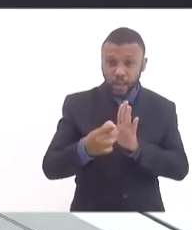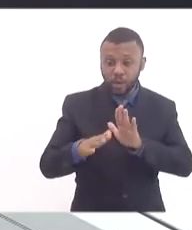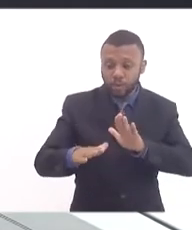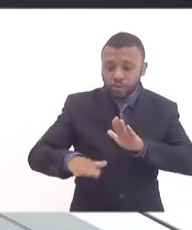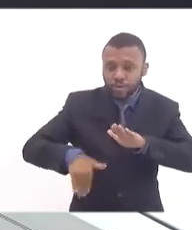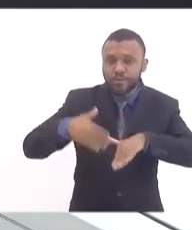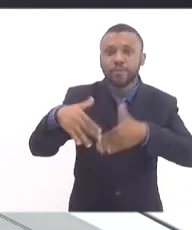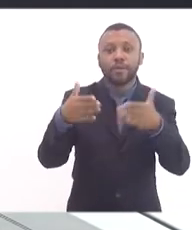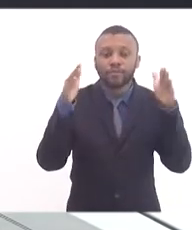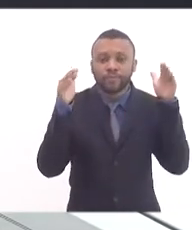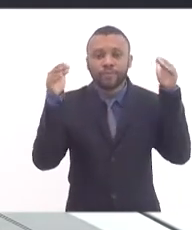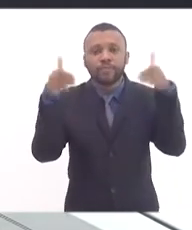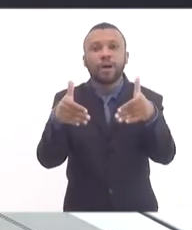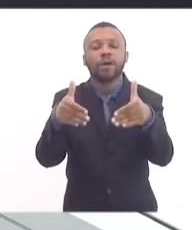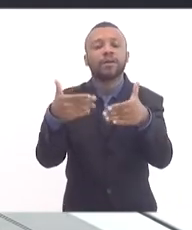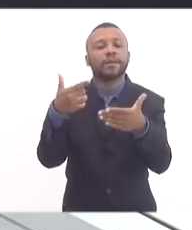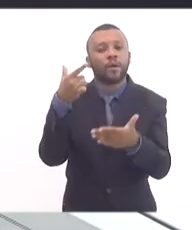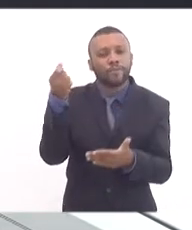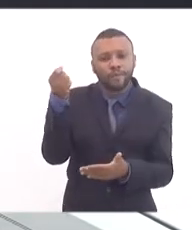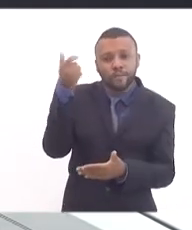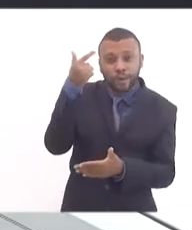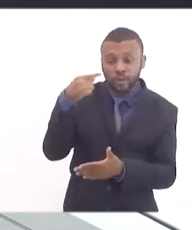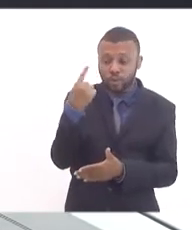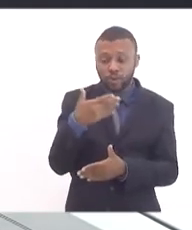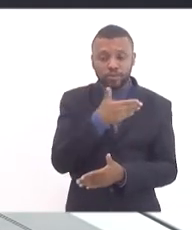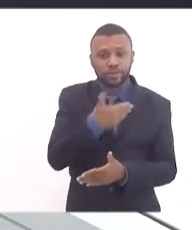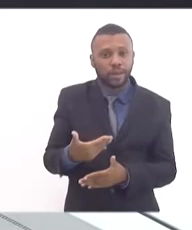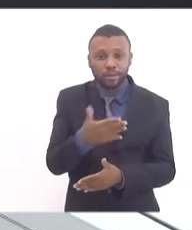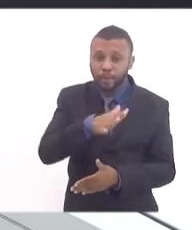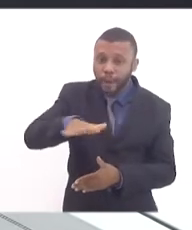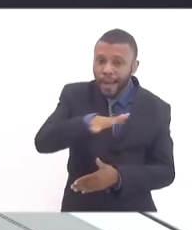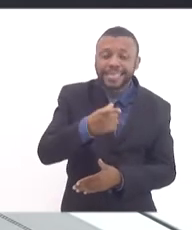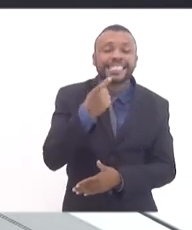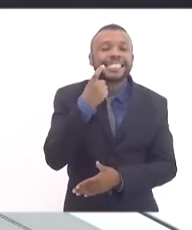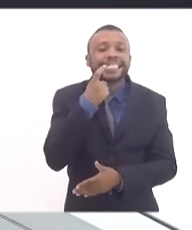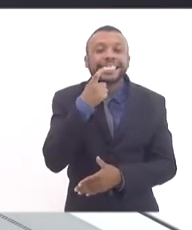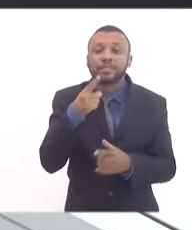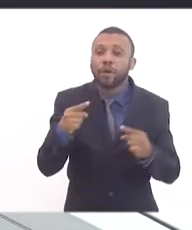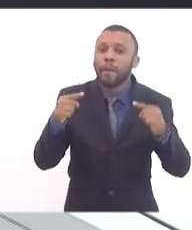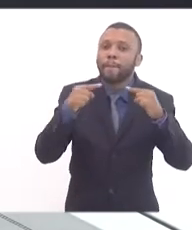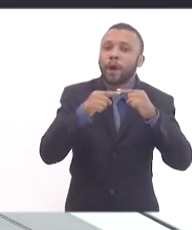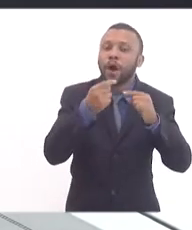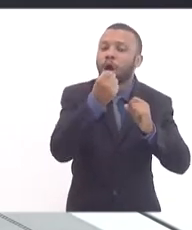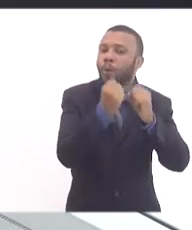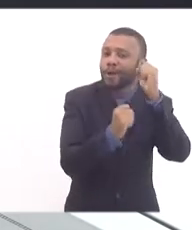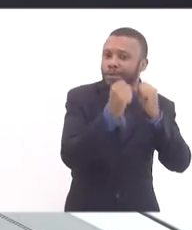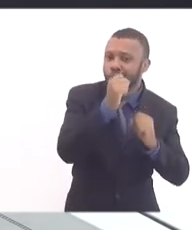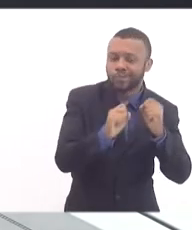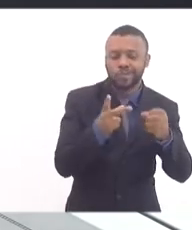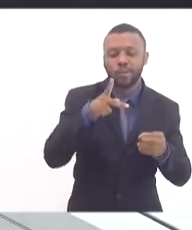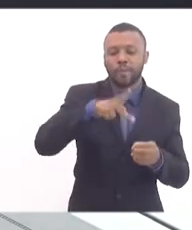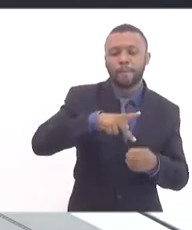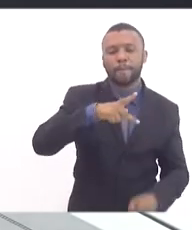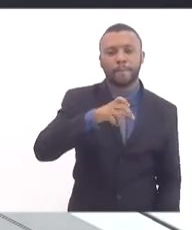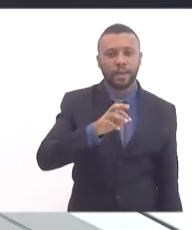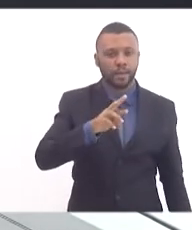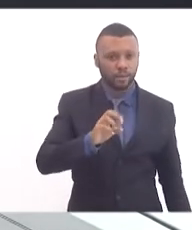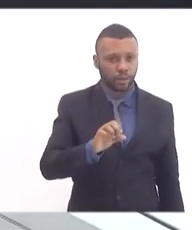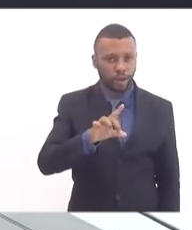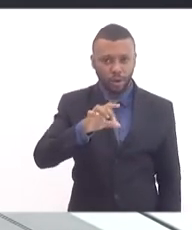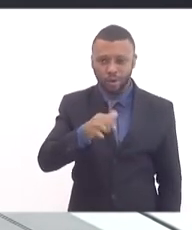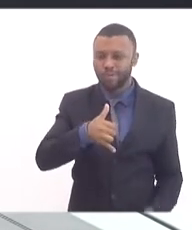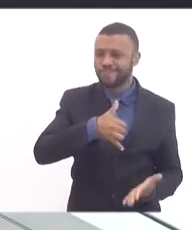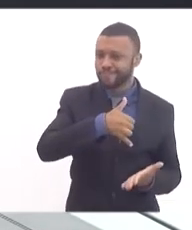setor que é uma vocação do nosso Estado que é o setor é plástico se a dor que tem a ver com a indústria do petróleo e que a gente precisa